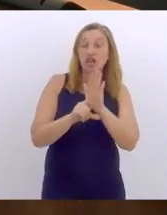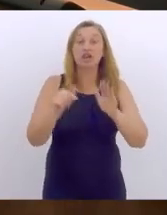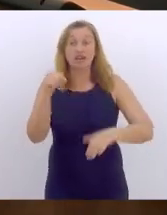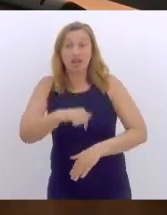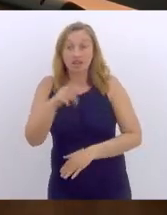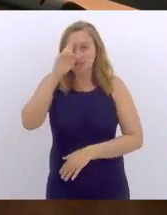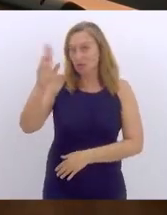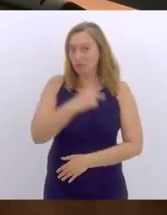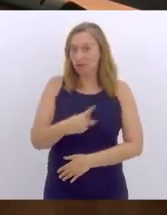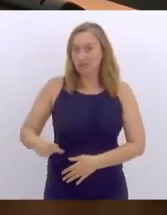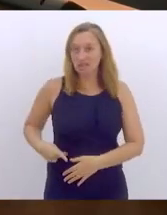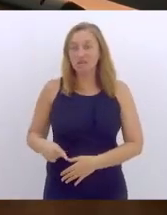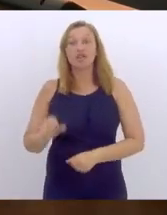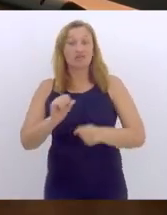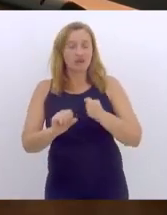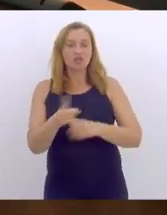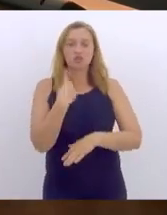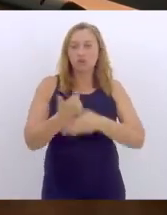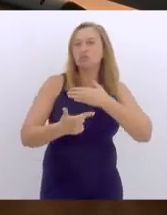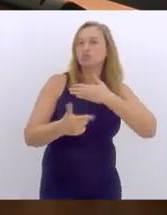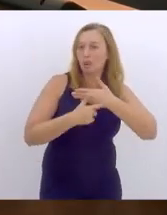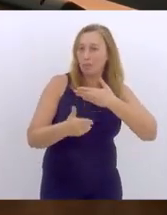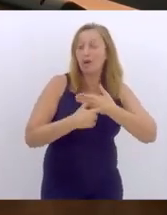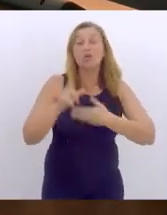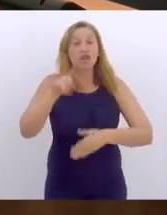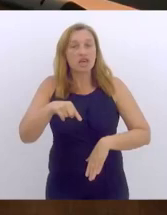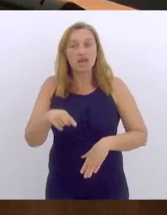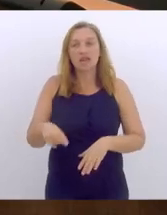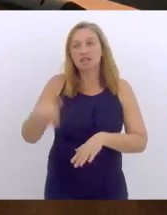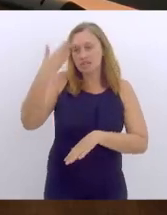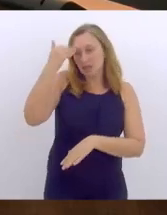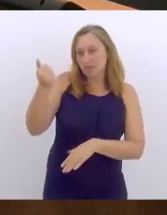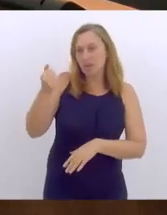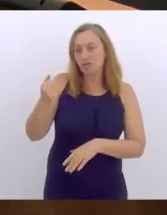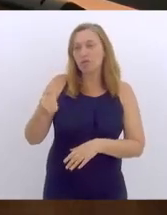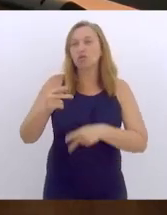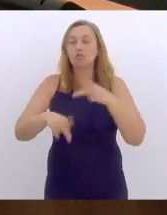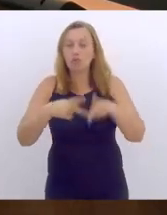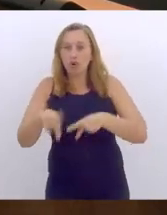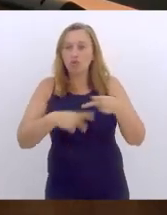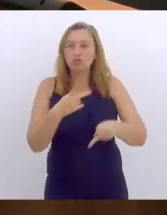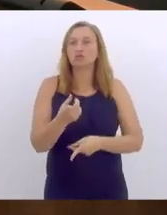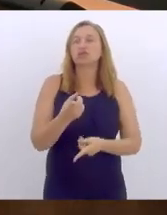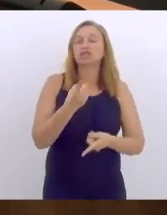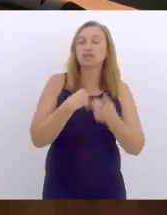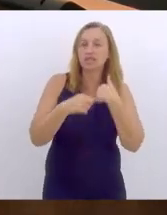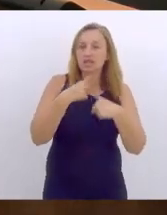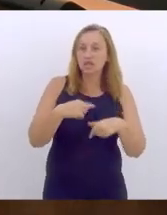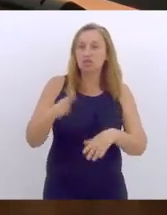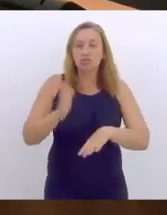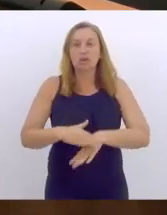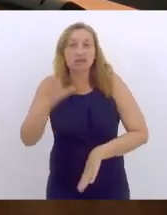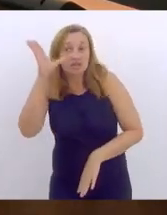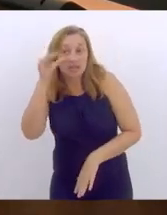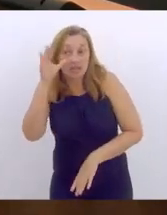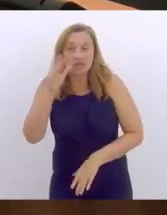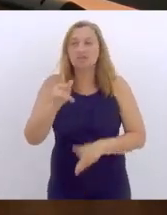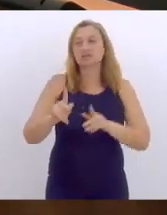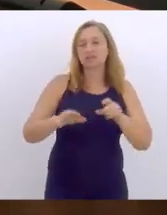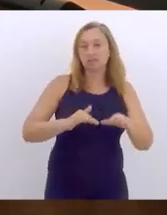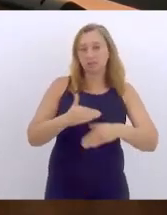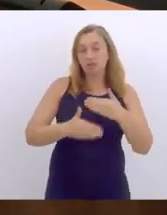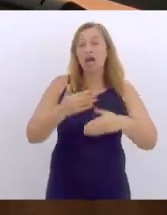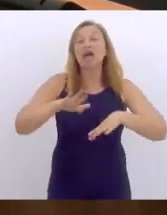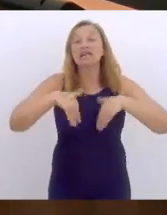aqui, senhor presidente, a gente faz o nosso papel, que é ouvir a sociedade civil, que é ouvir os maiores interessados nesse processo.